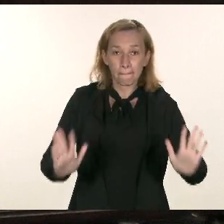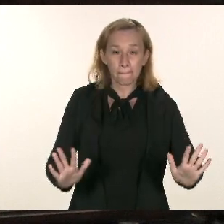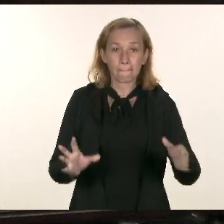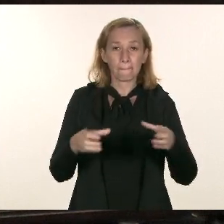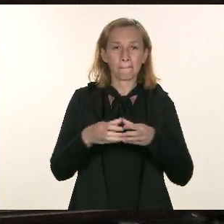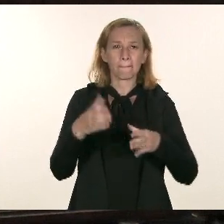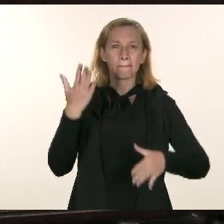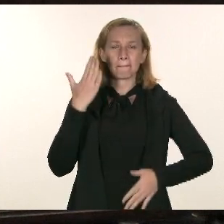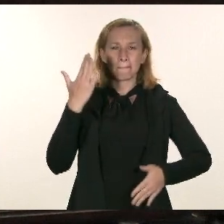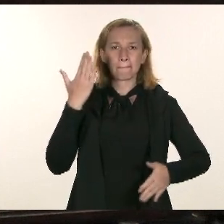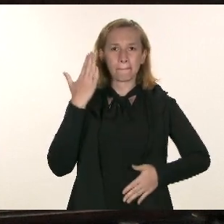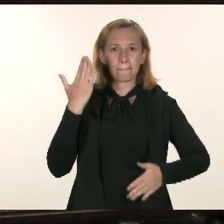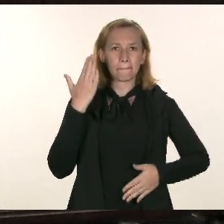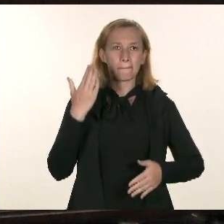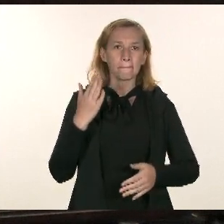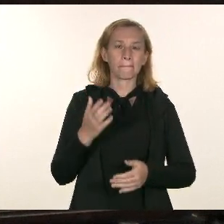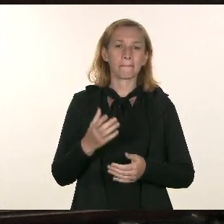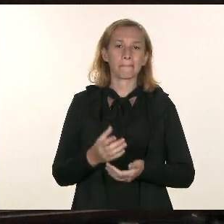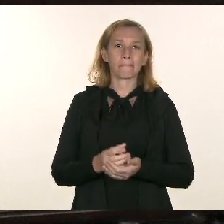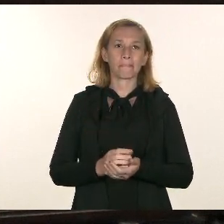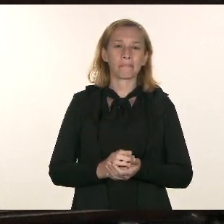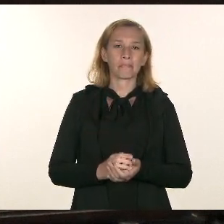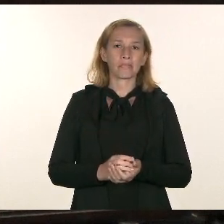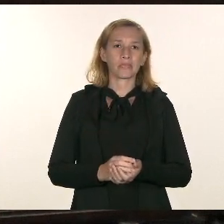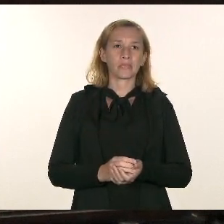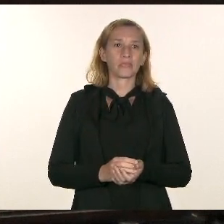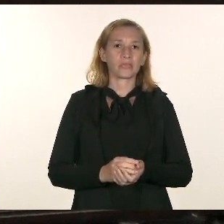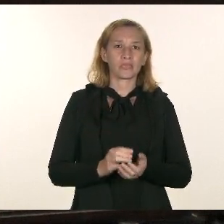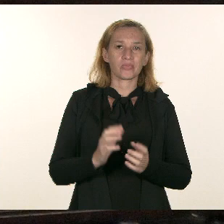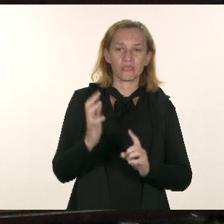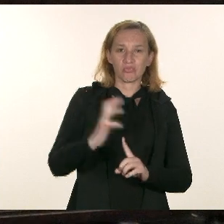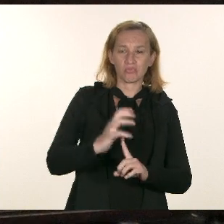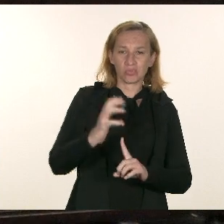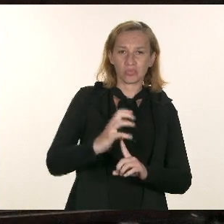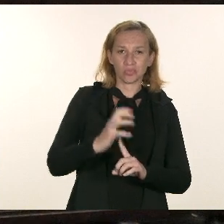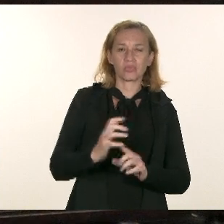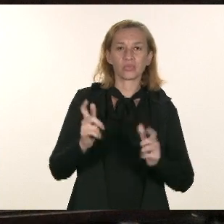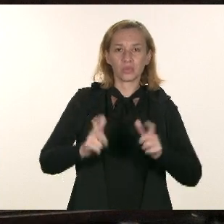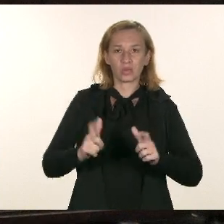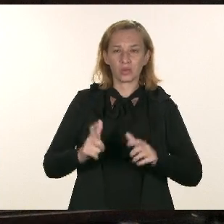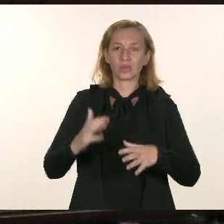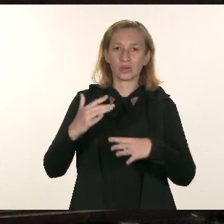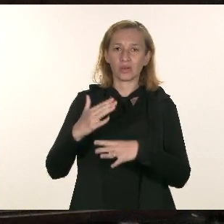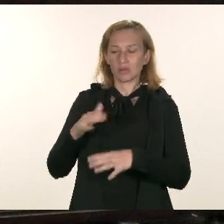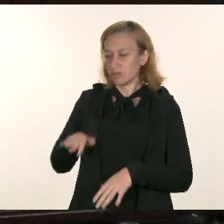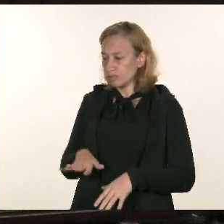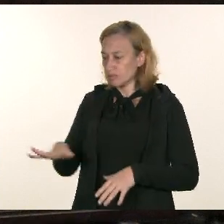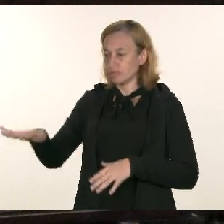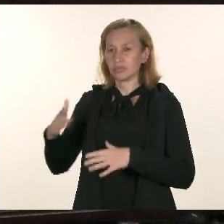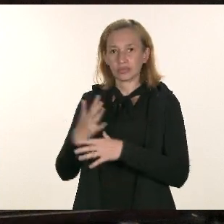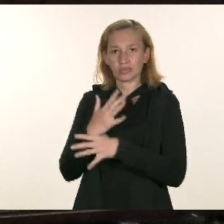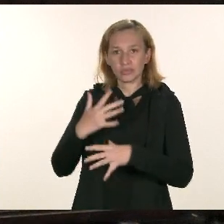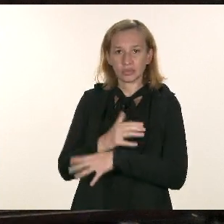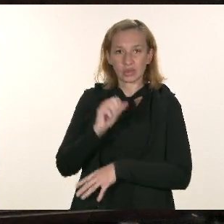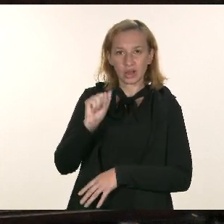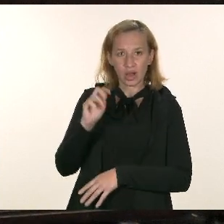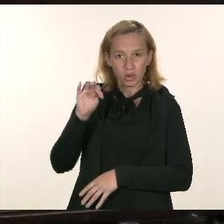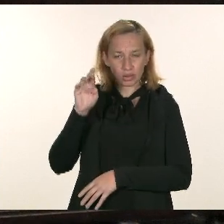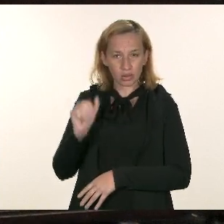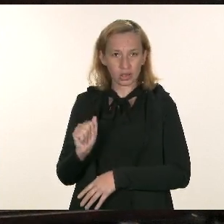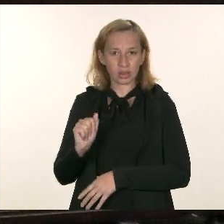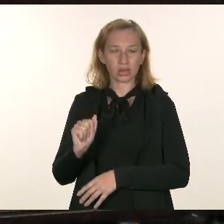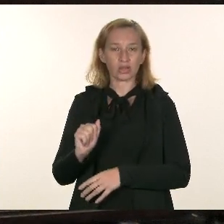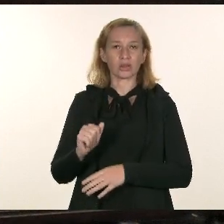está amedrontando, tocando terror na comunidade, na favela da Cidade Alta, em todos os